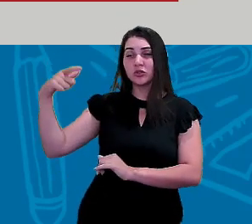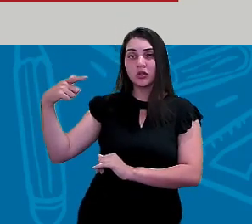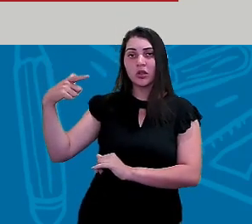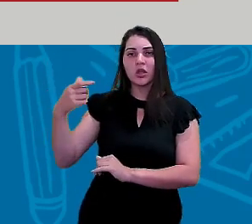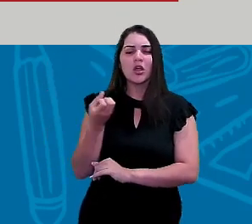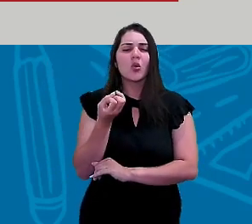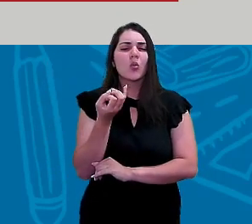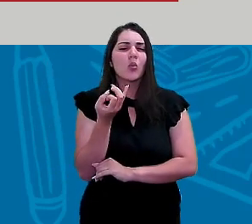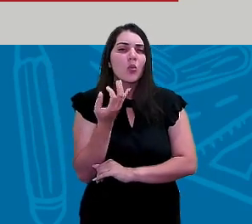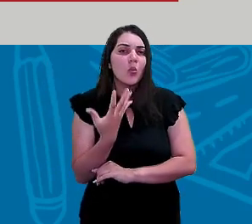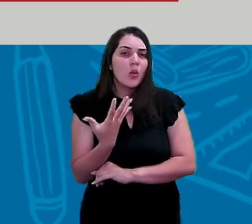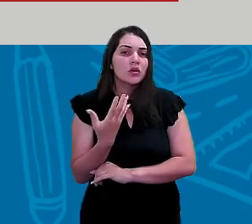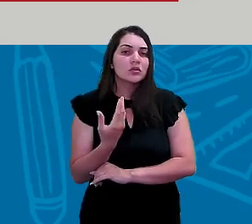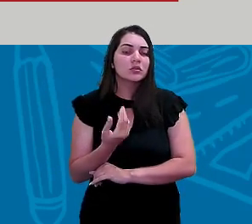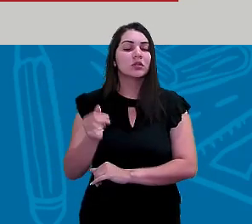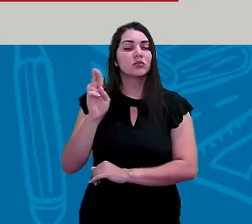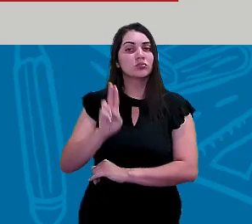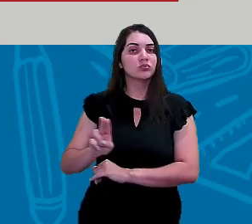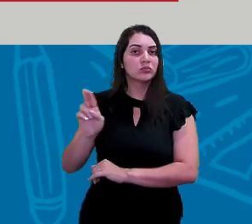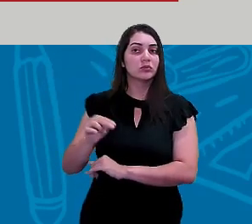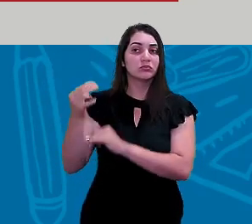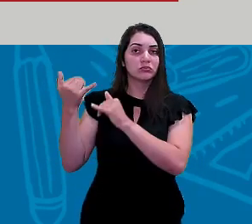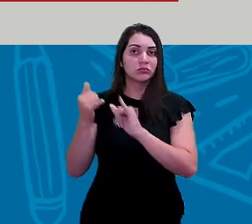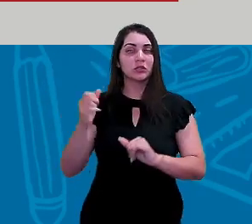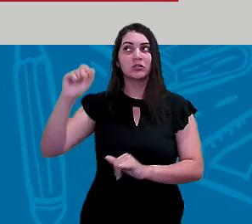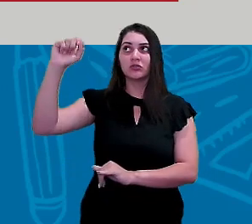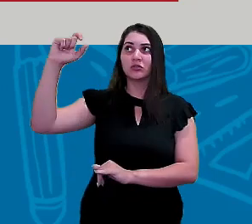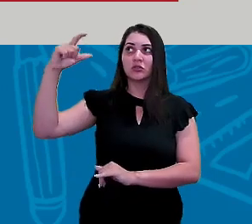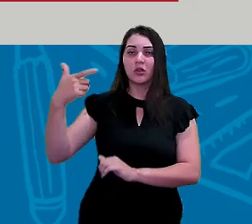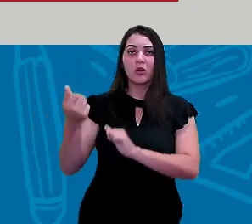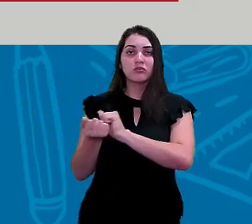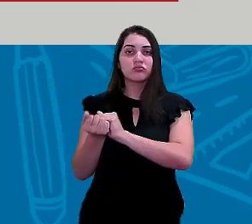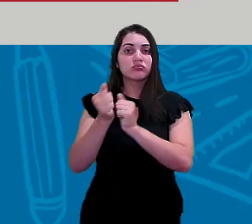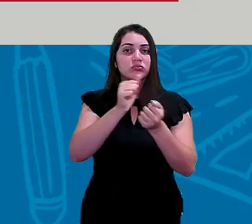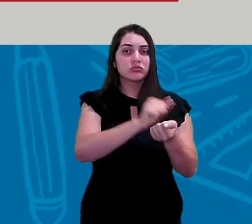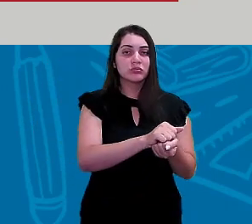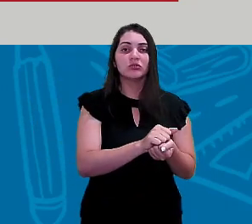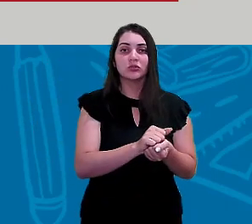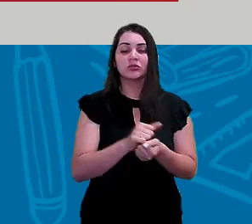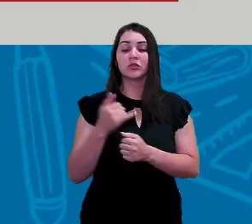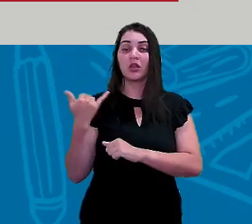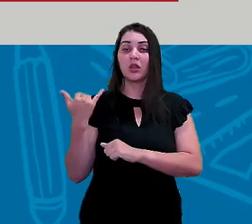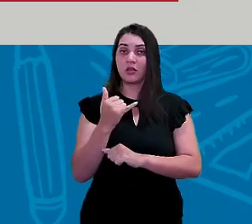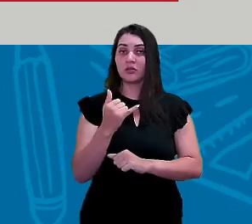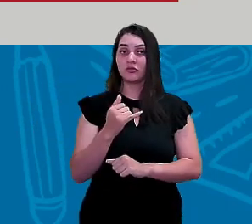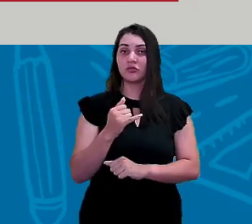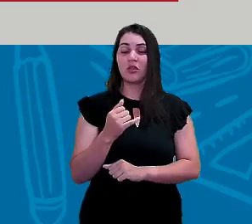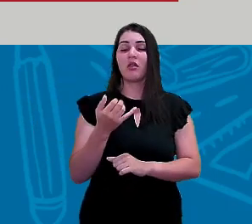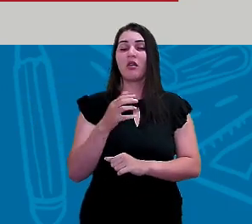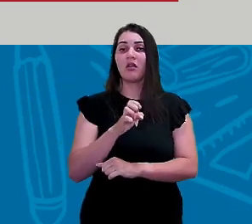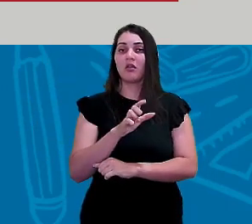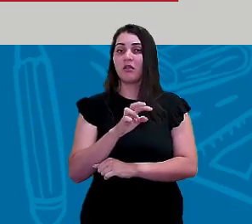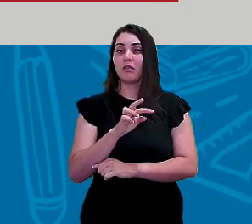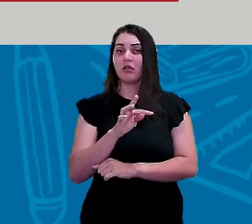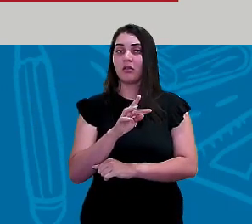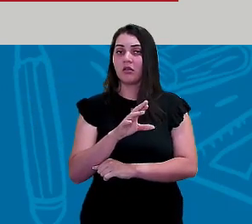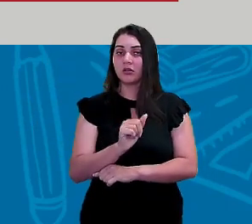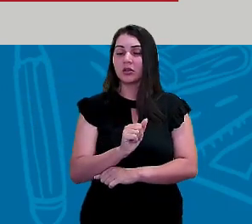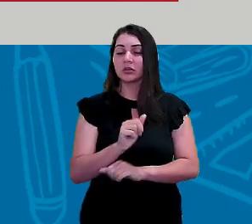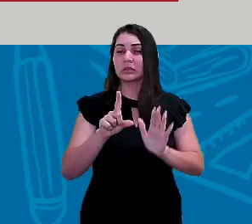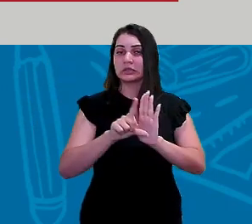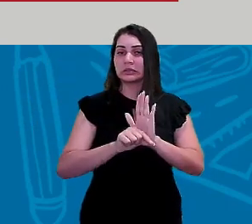e quantos estão se utilizando de energia solar, né, para substituir a nossa energia elétrica, para economizar mais água? Porque o